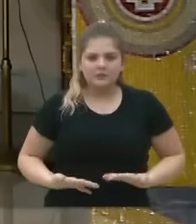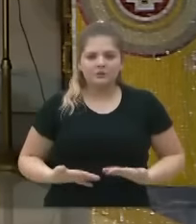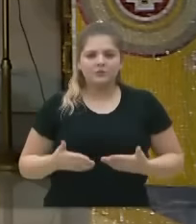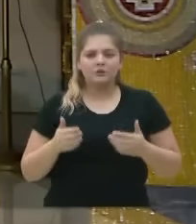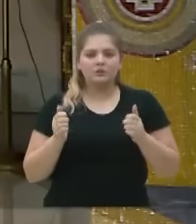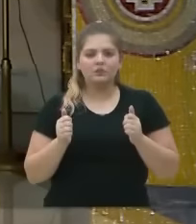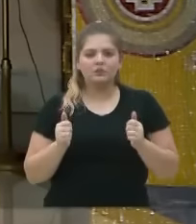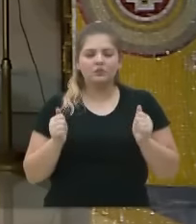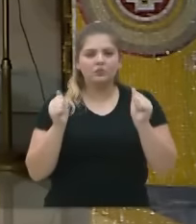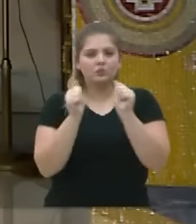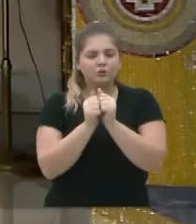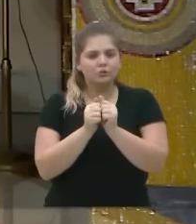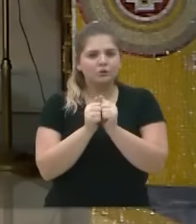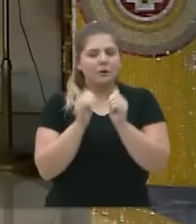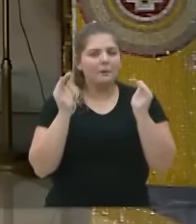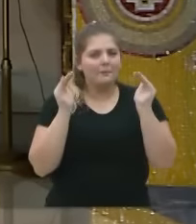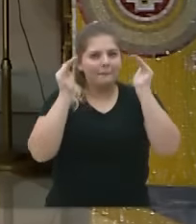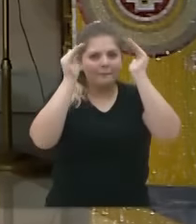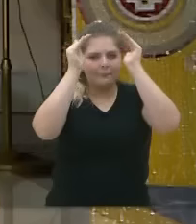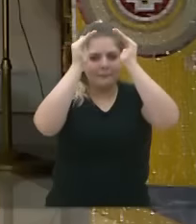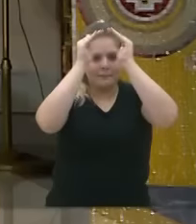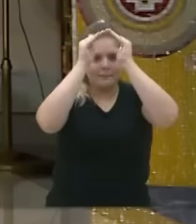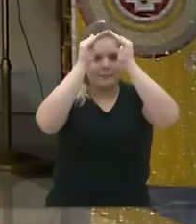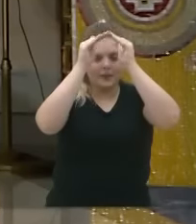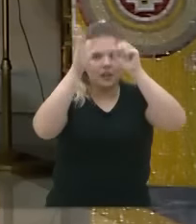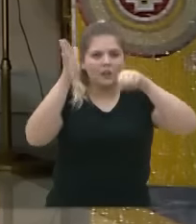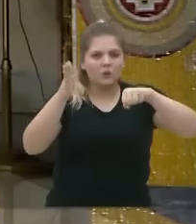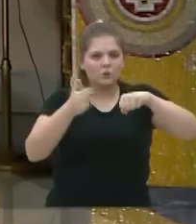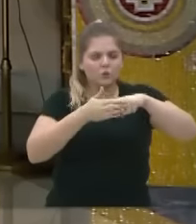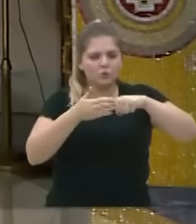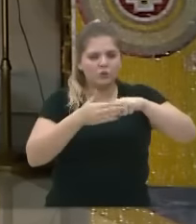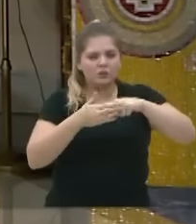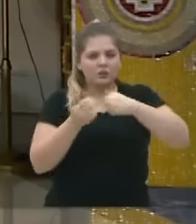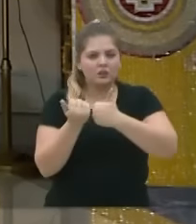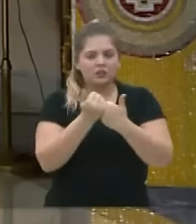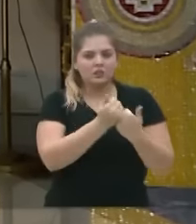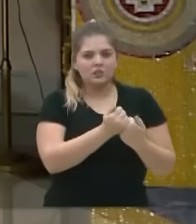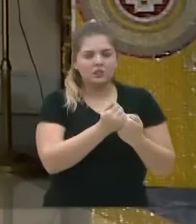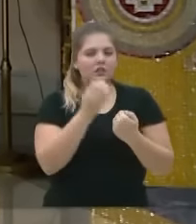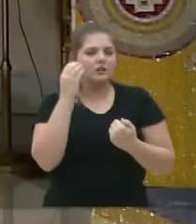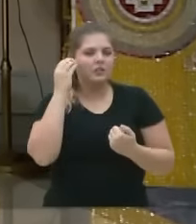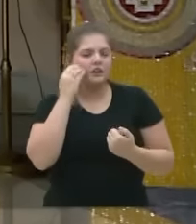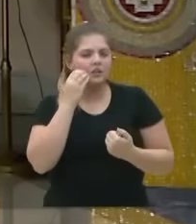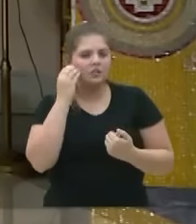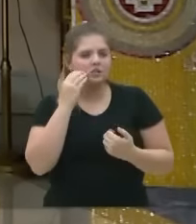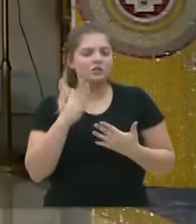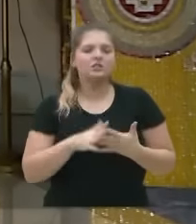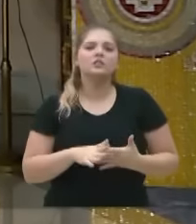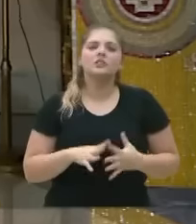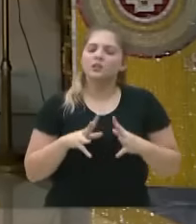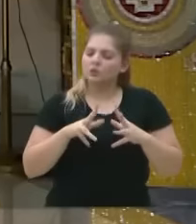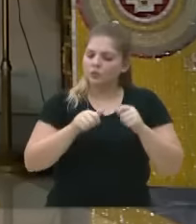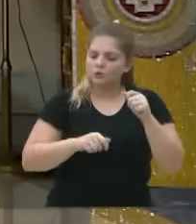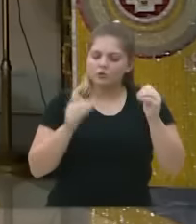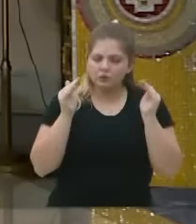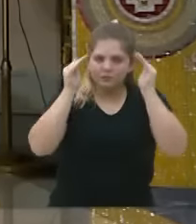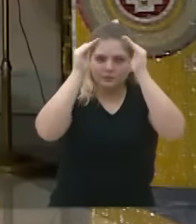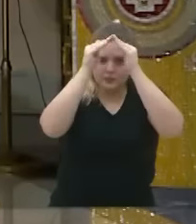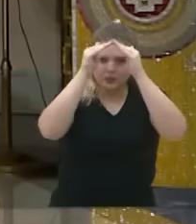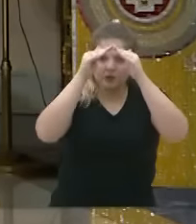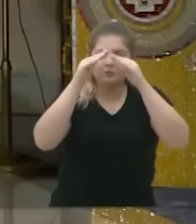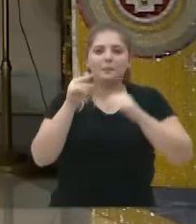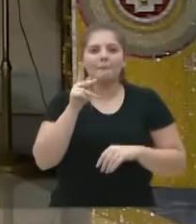o nosso bispo Dom Peruso, auxiliares, emérito Pedro, os bispos do mundo inteiro, presbíteros